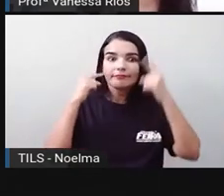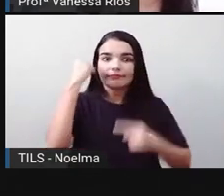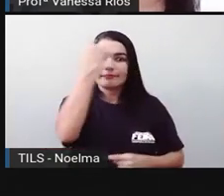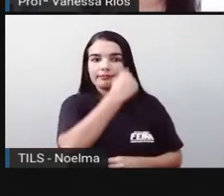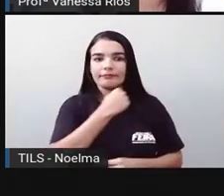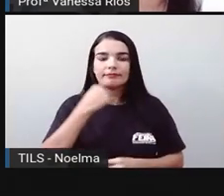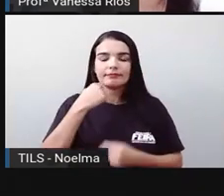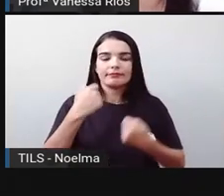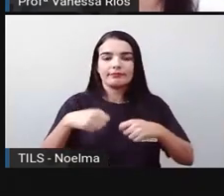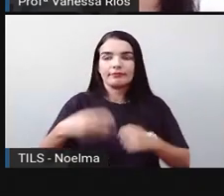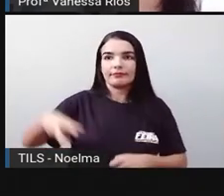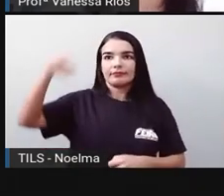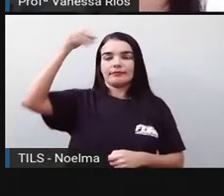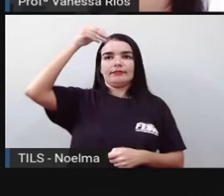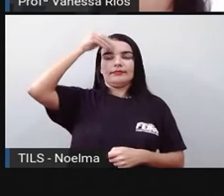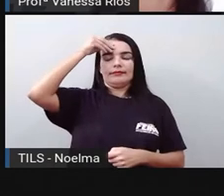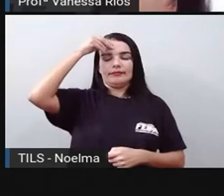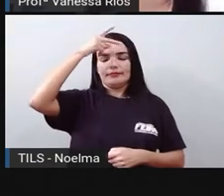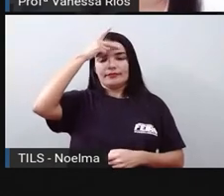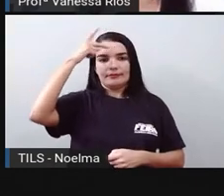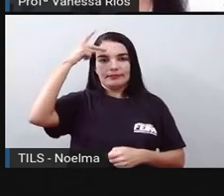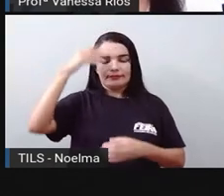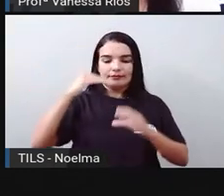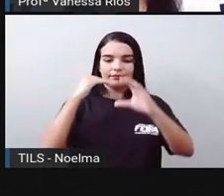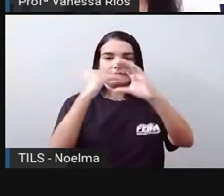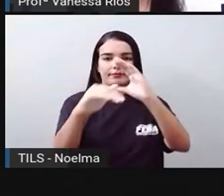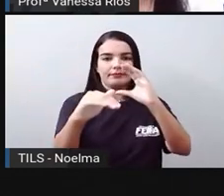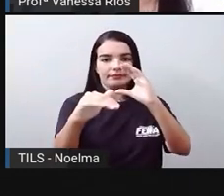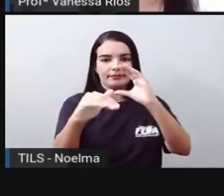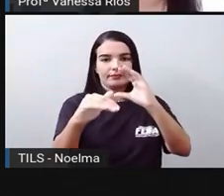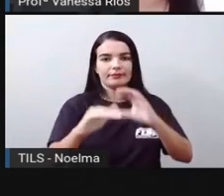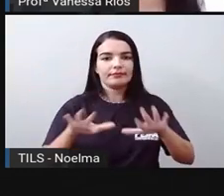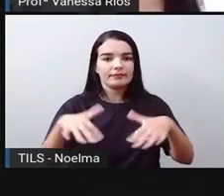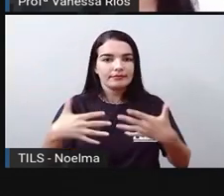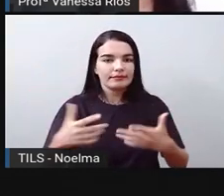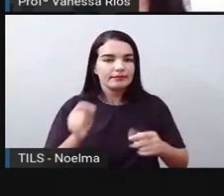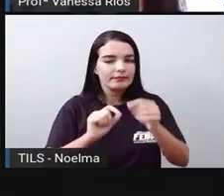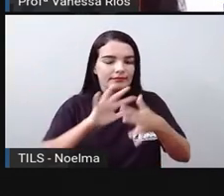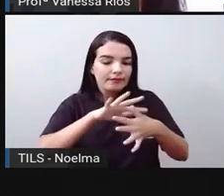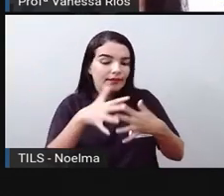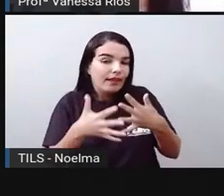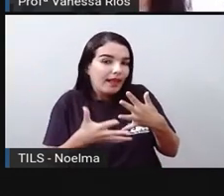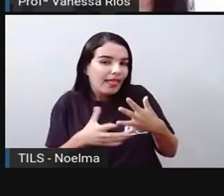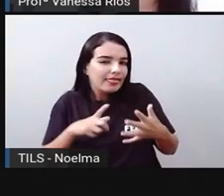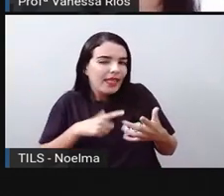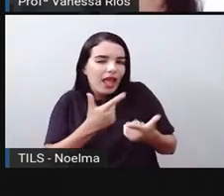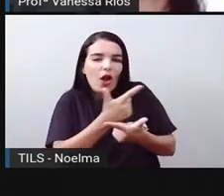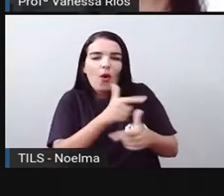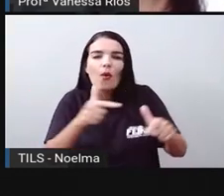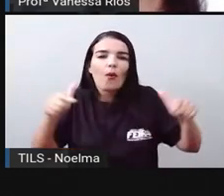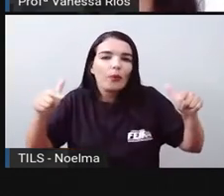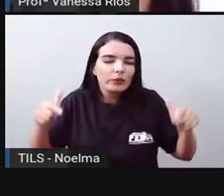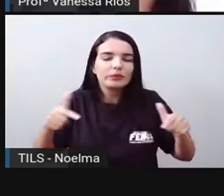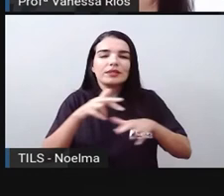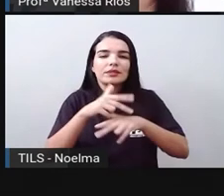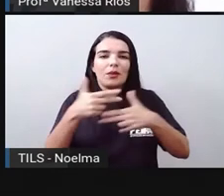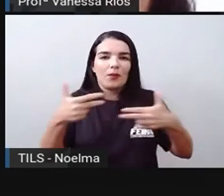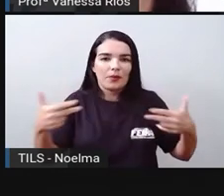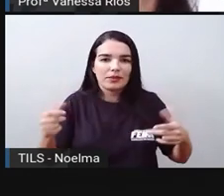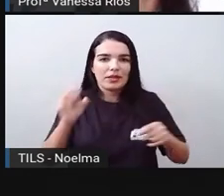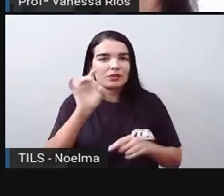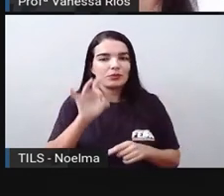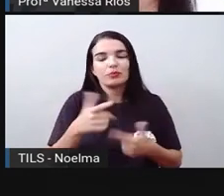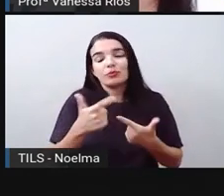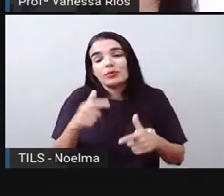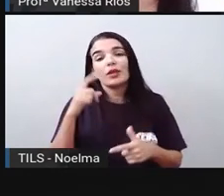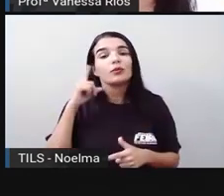ser compreendida pelo receptor da mensagem. Então, a Libras utiliza de outros recursos, não é? Porque ela não utiliza o